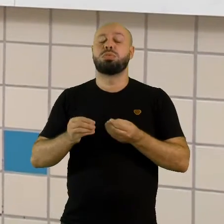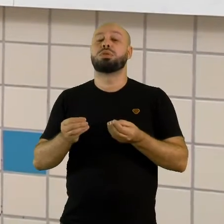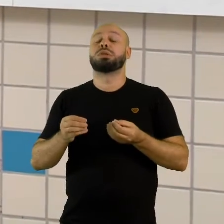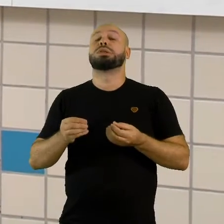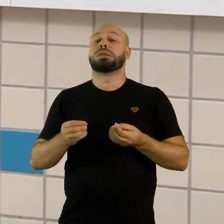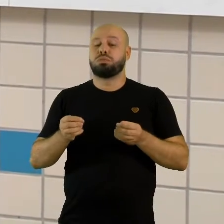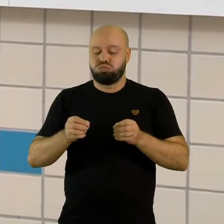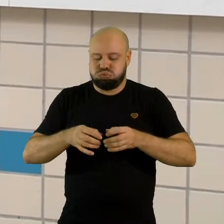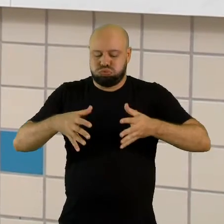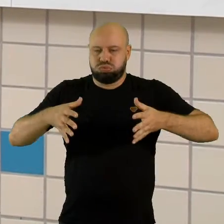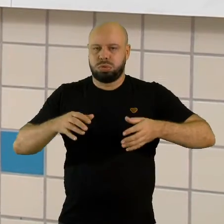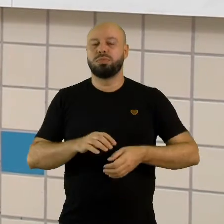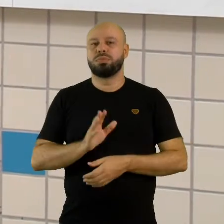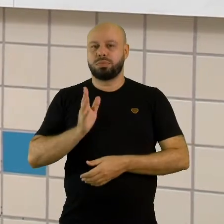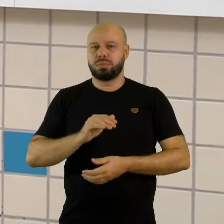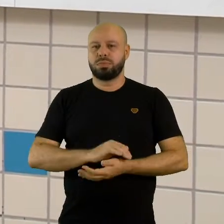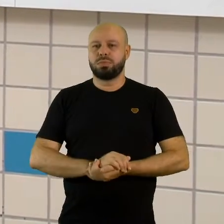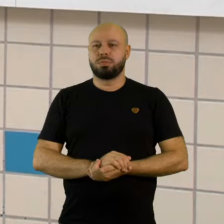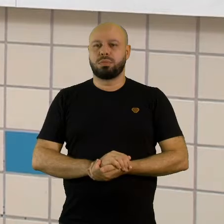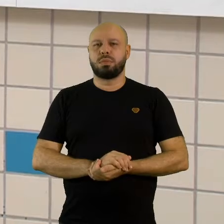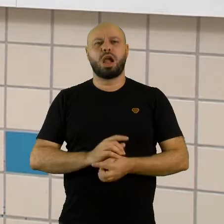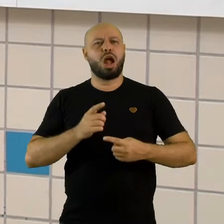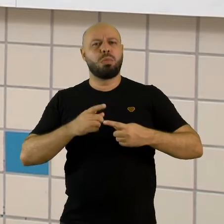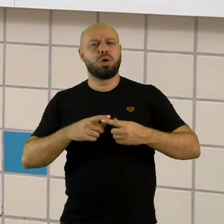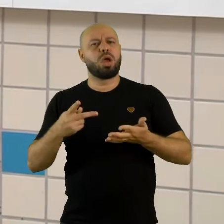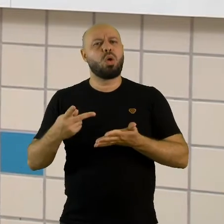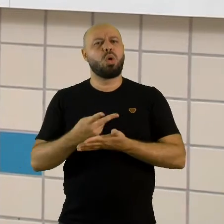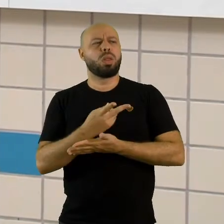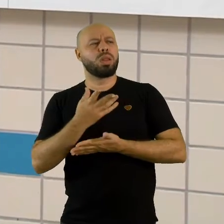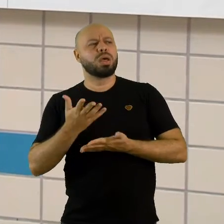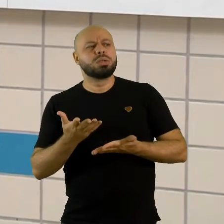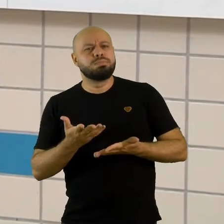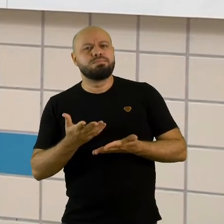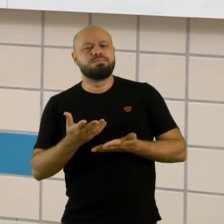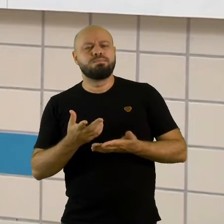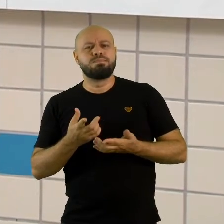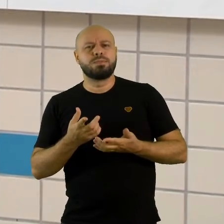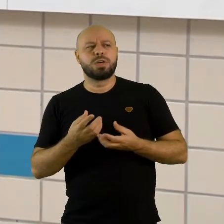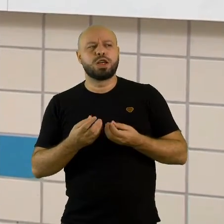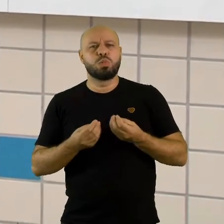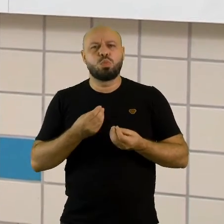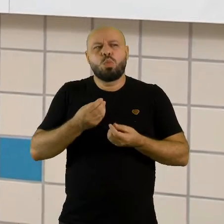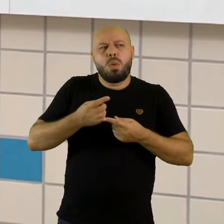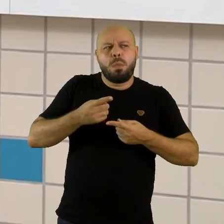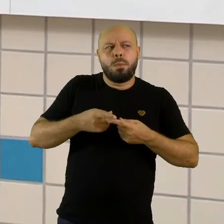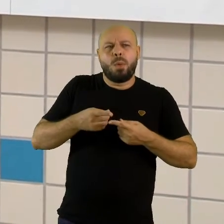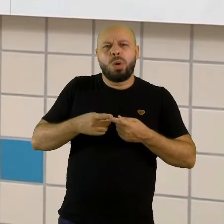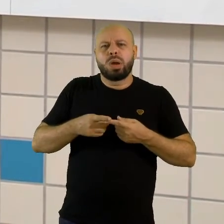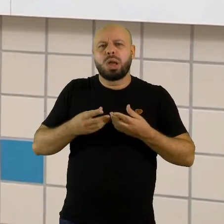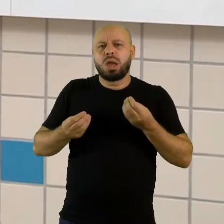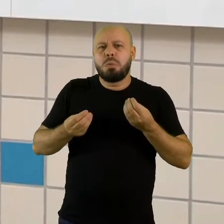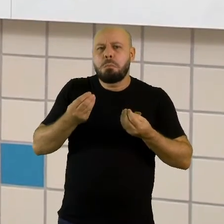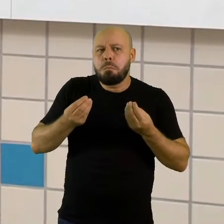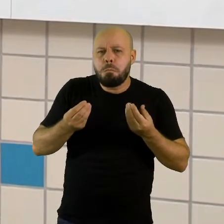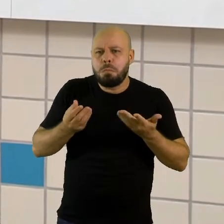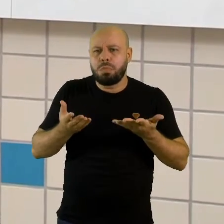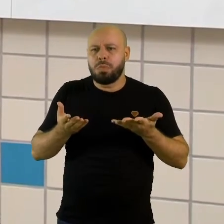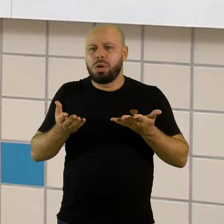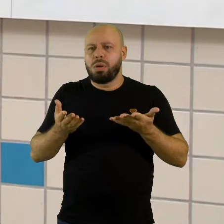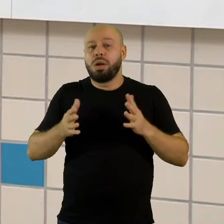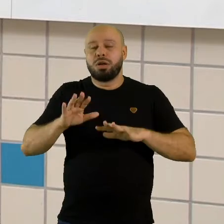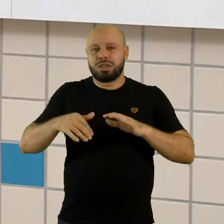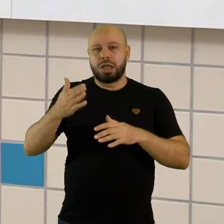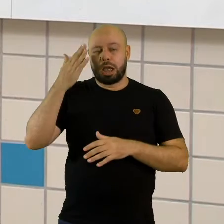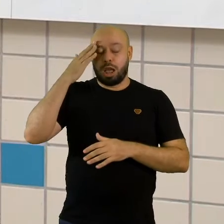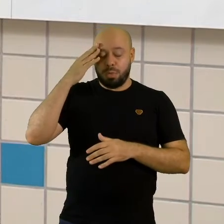também por que acontece uma reação química, por que ocorre ela, né? A gente sabe que os elementos